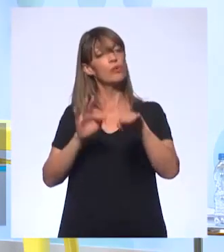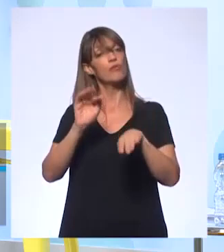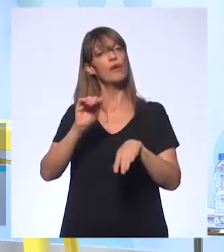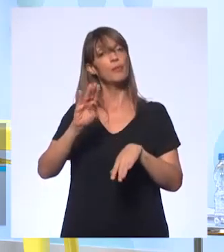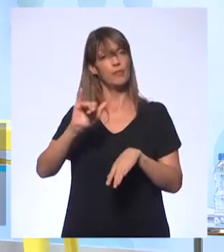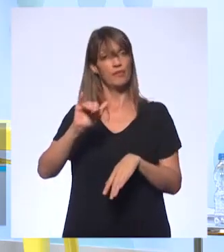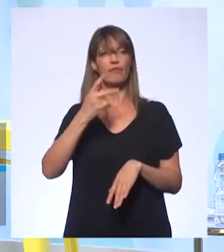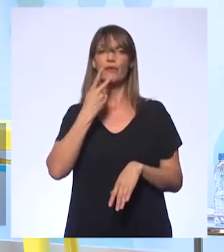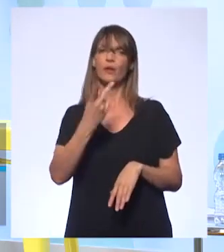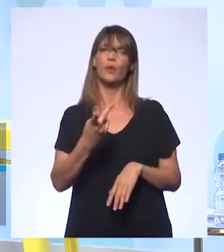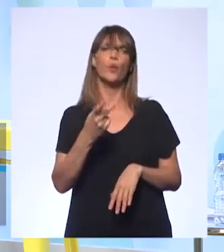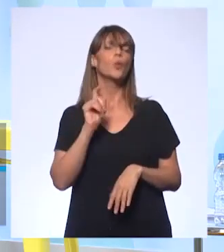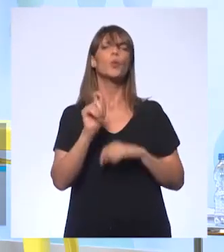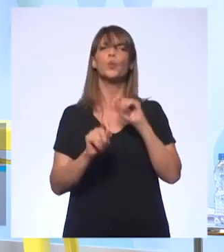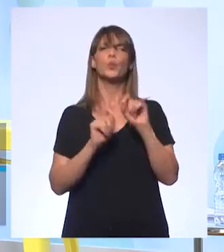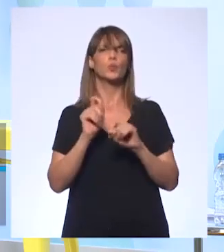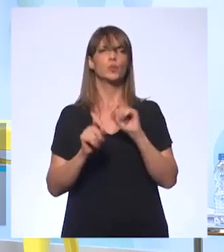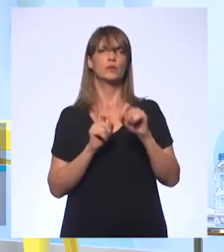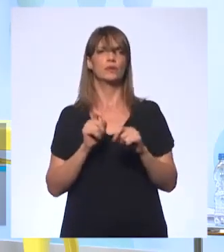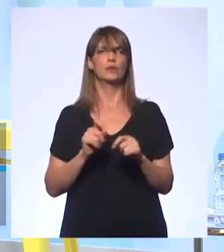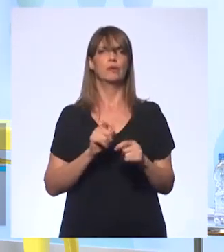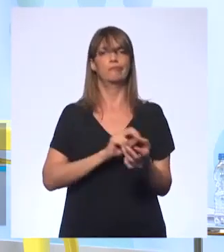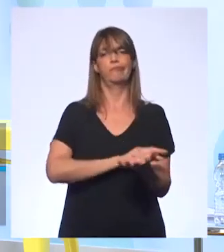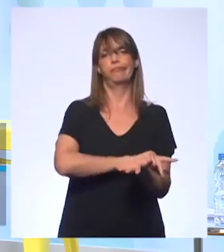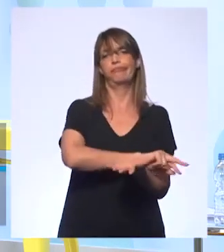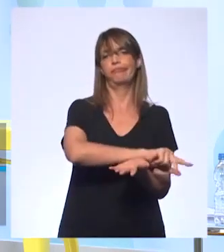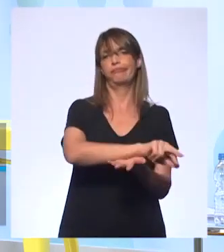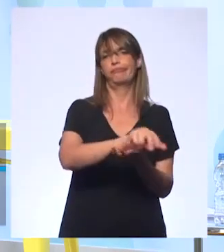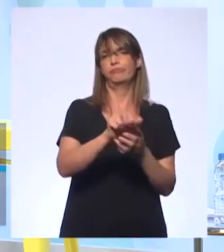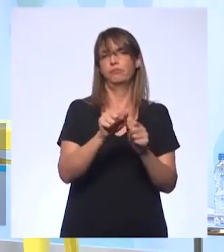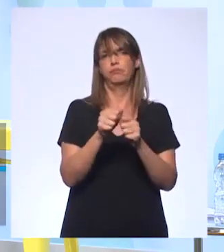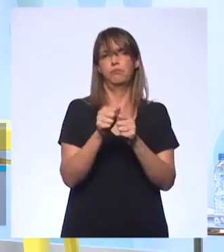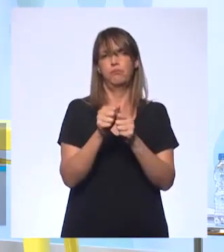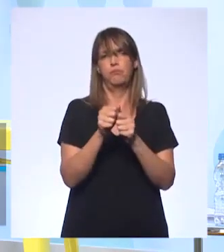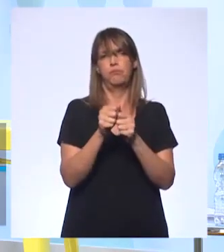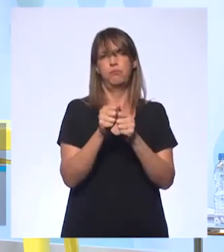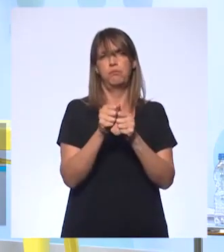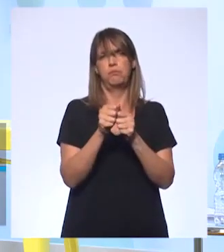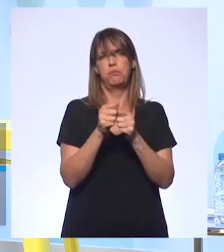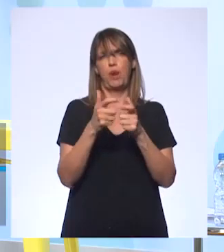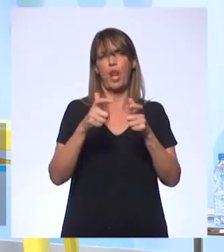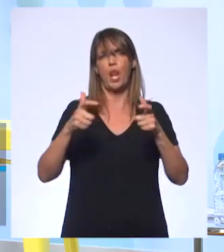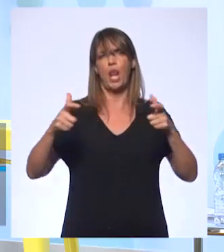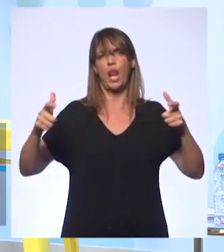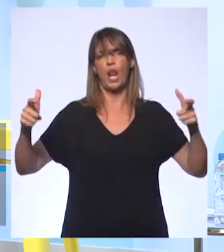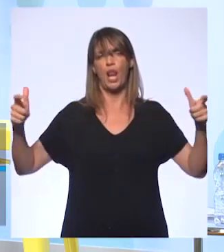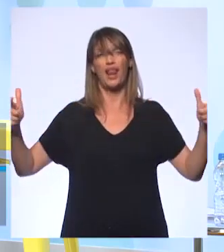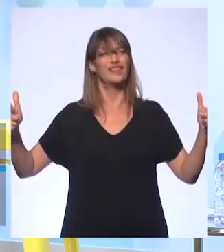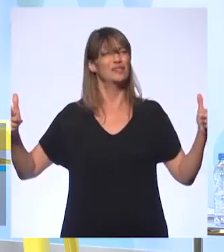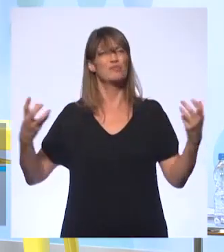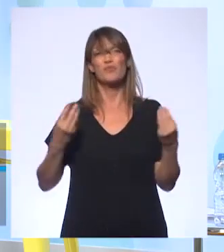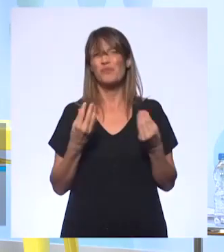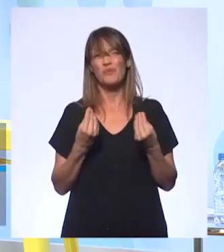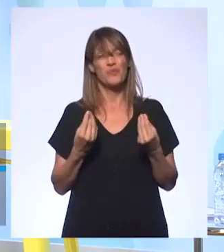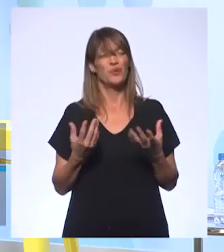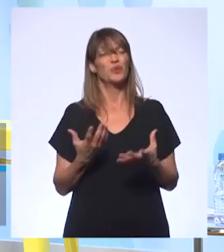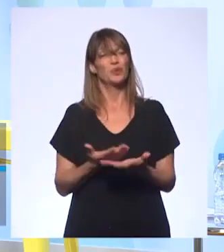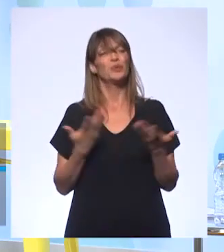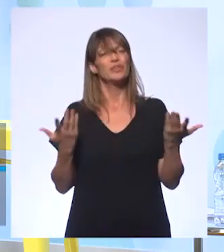aqui, é um aspecto que é multidimensional, né? E compreender esses aspectos multidimensionais nos